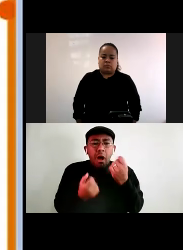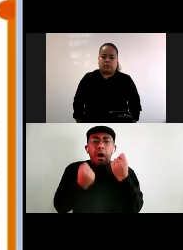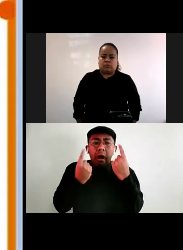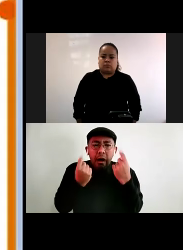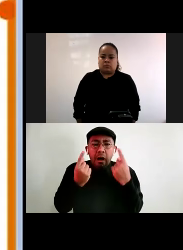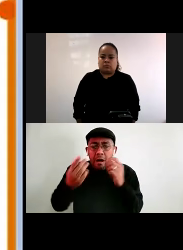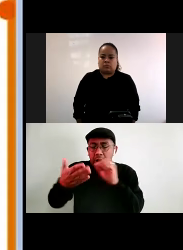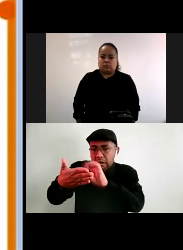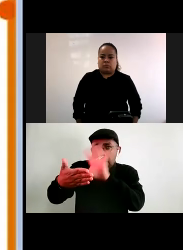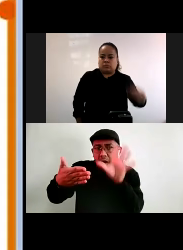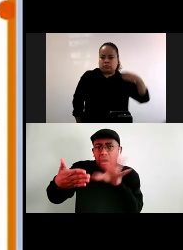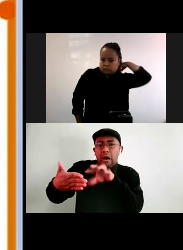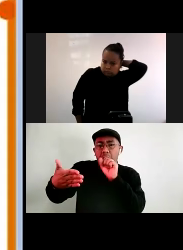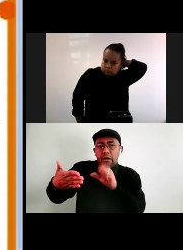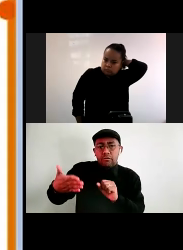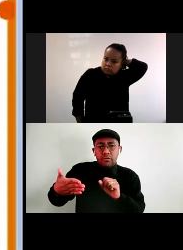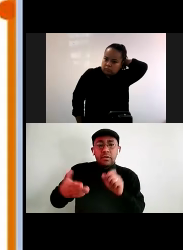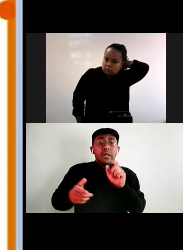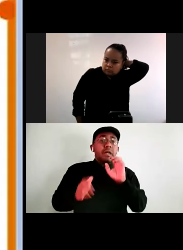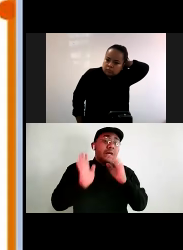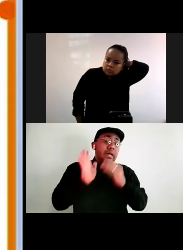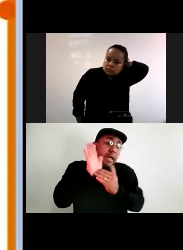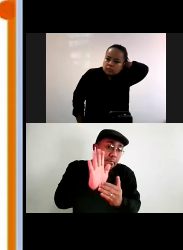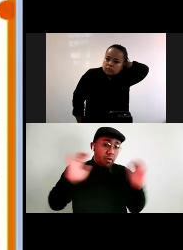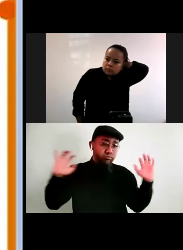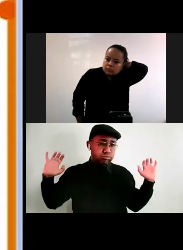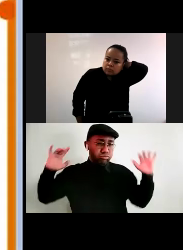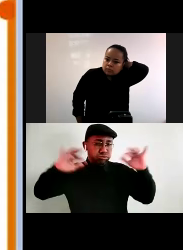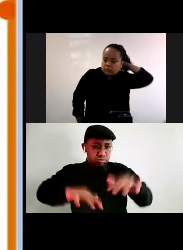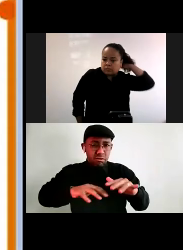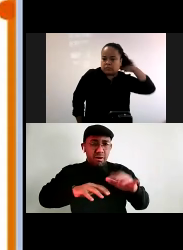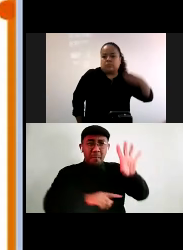relevantes desses participantes, se é que eles vêm de diferentes países.